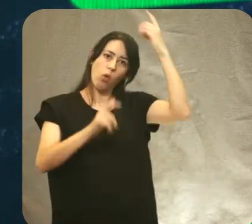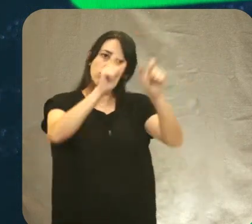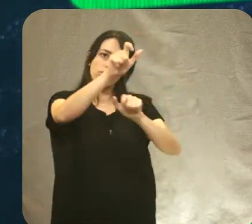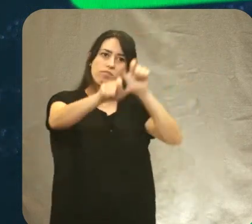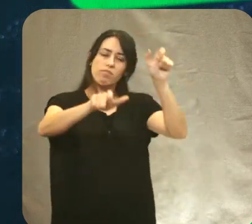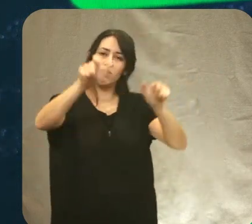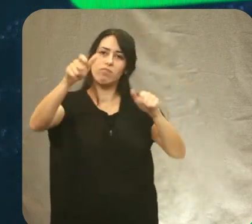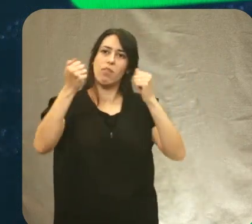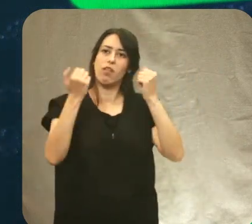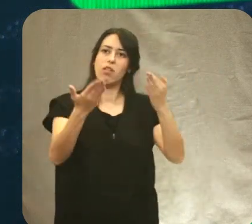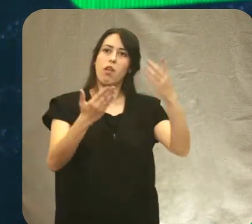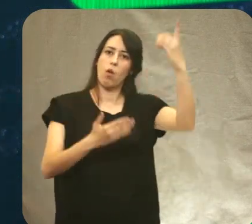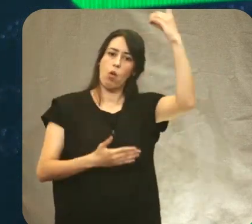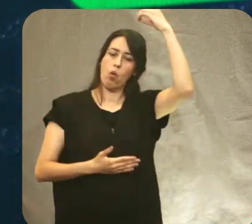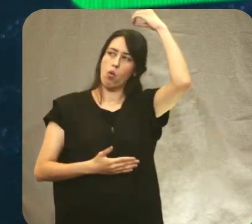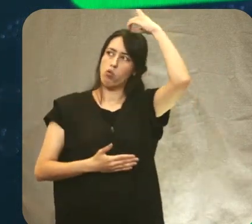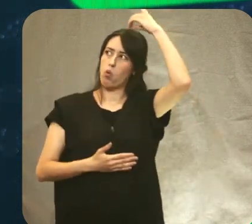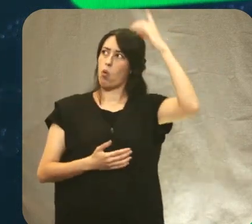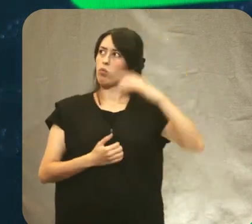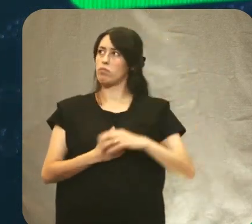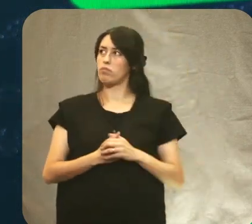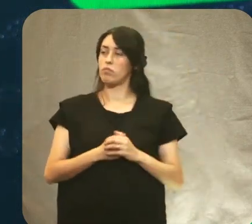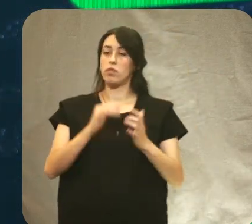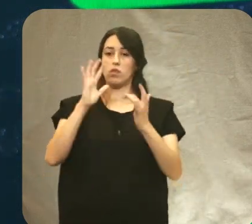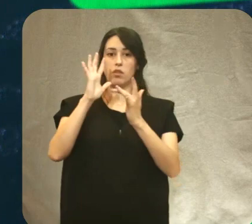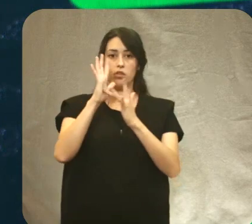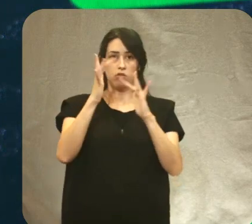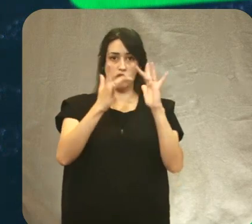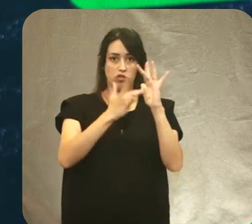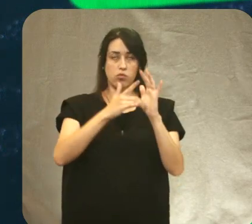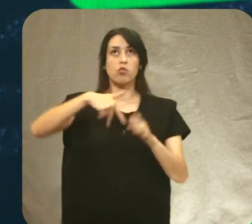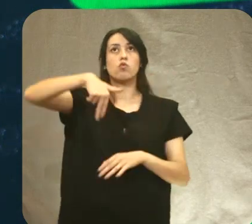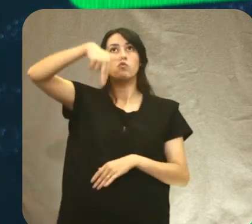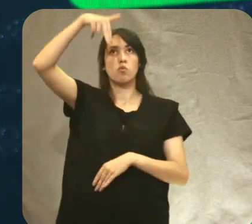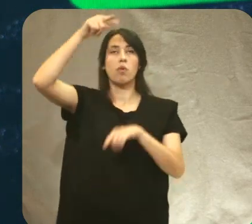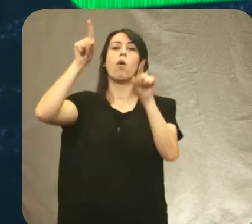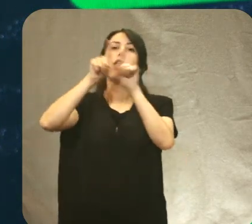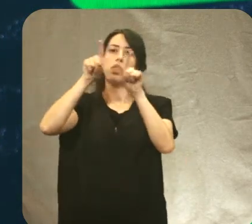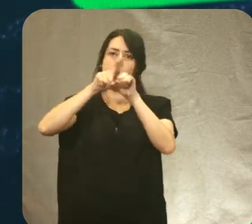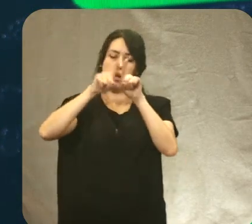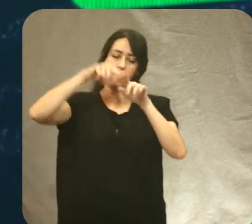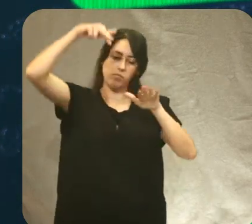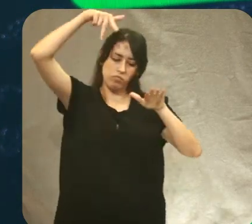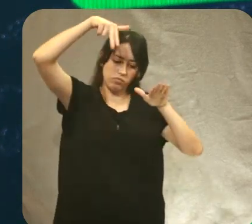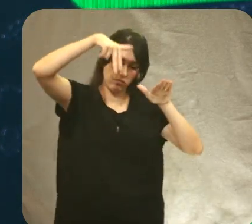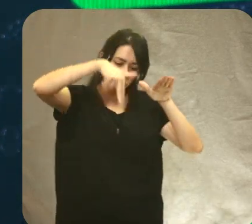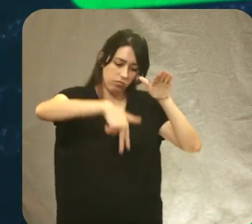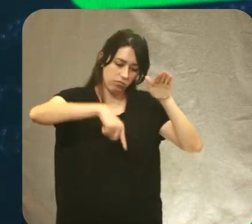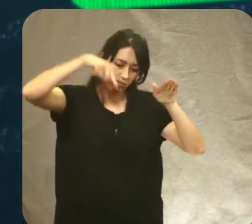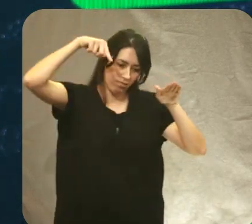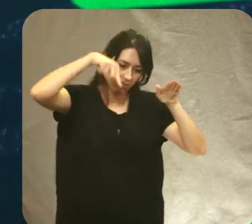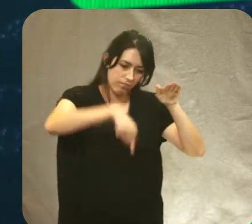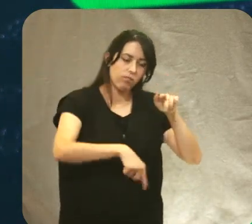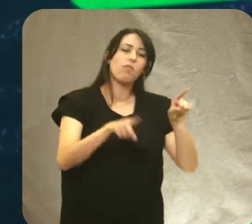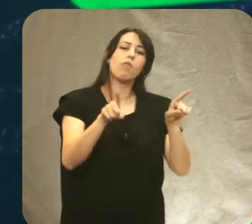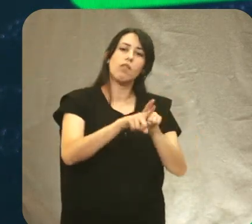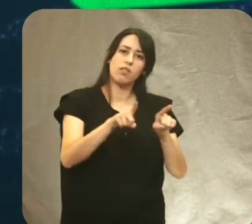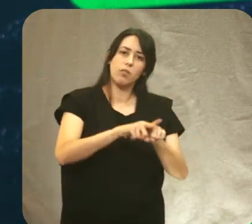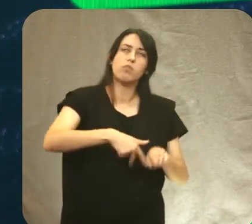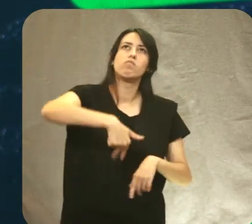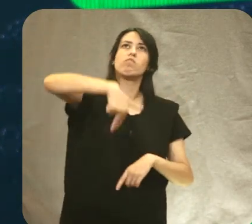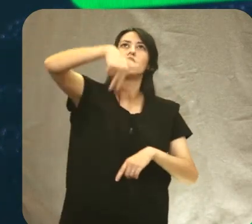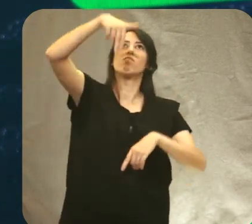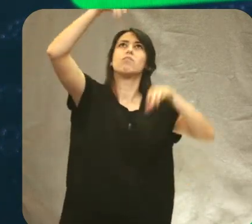significa que ele subiu? Senão que também descer às profundezas da terra. Aquele que desceu é o mesmo que subiu acima de todos os